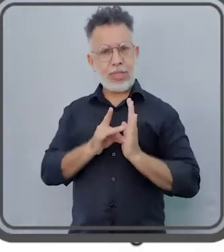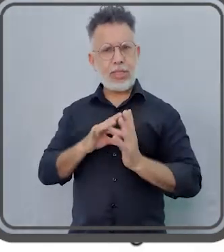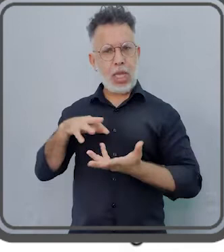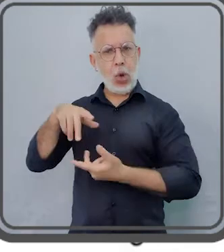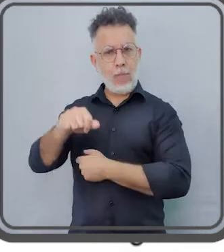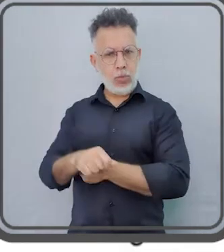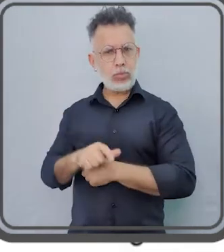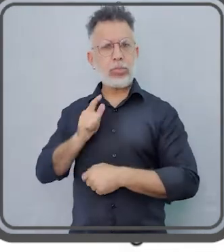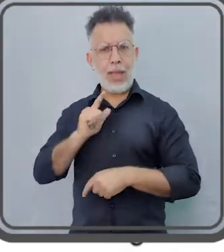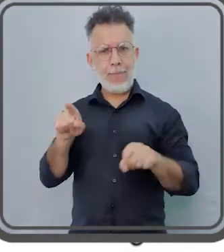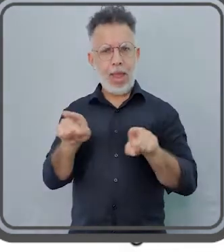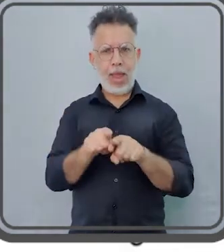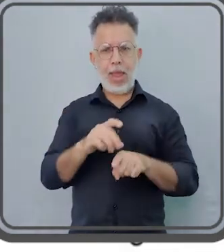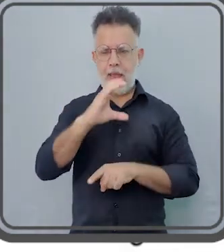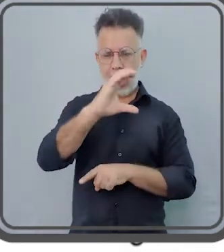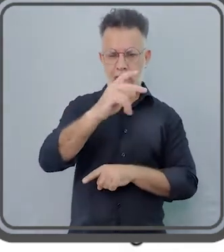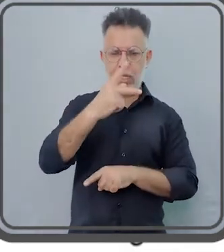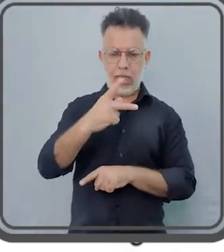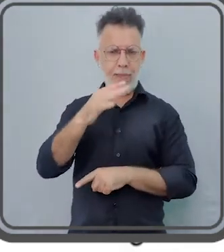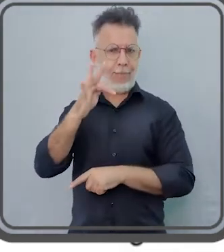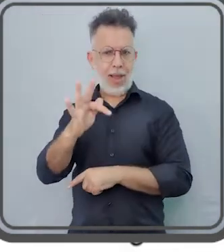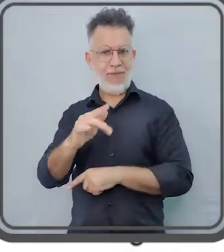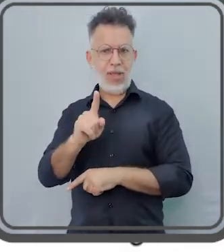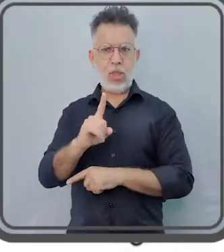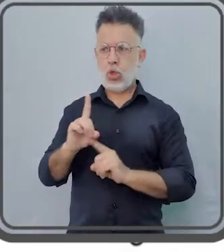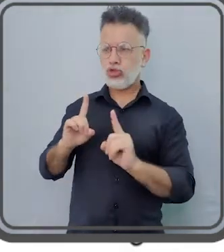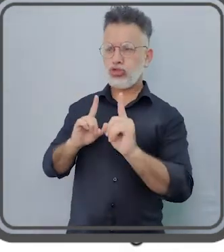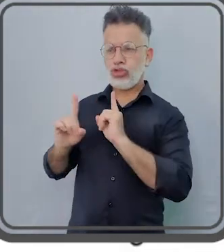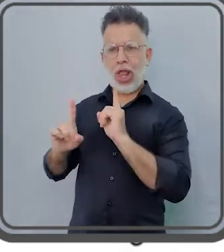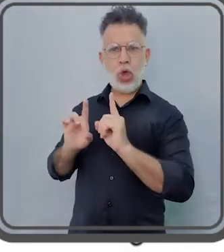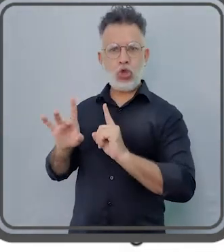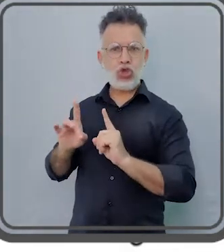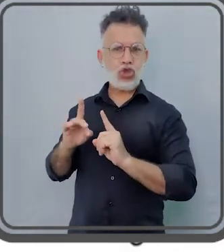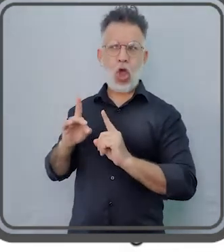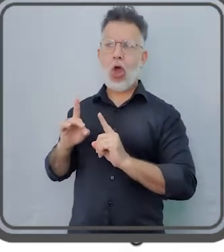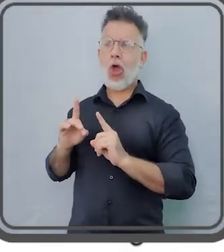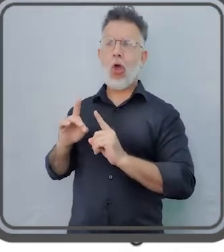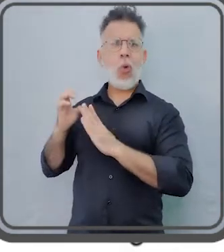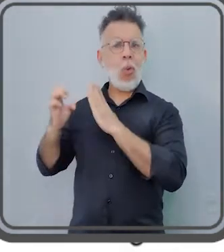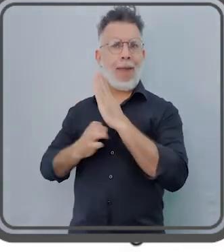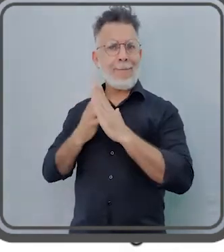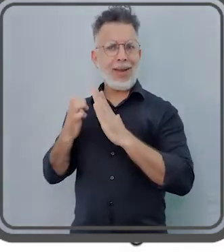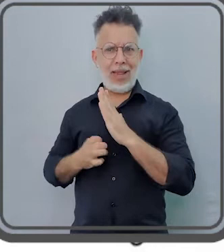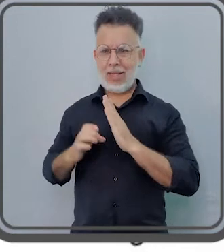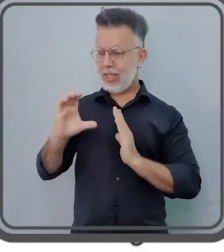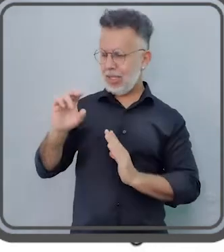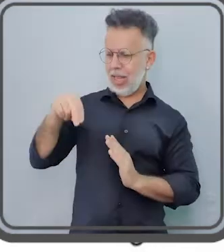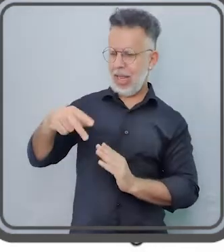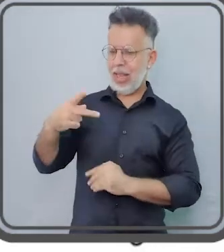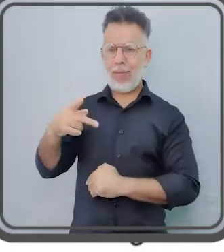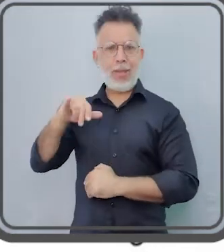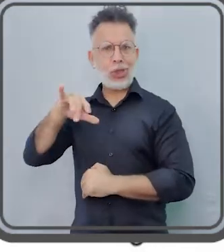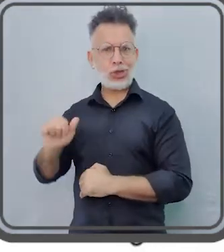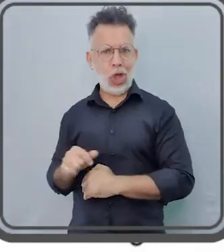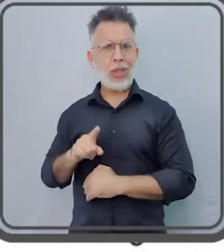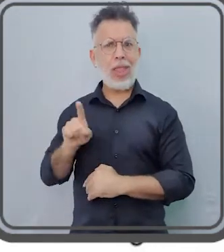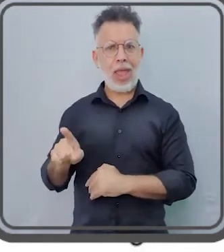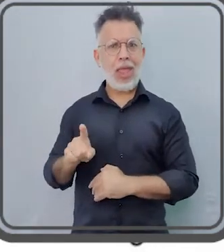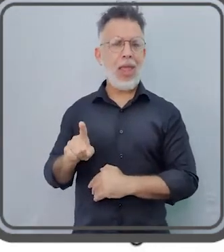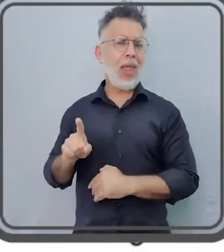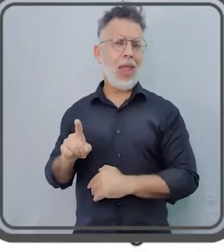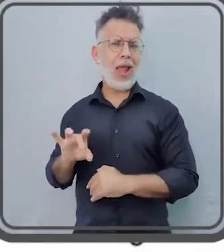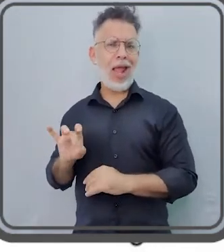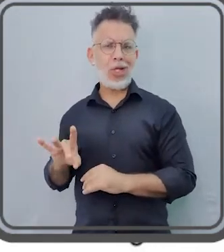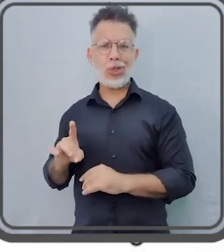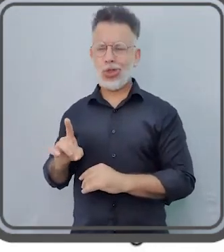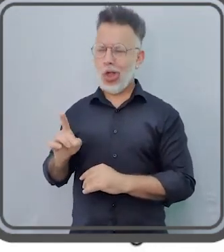não dialoga mais só com o CNPJ, pelo contrário, o CNPJ é a nossa formalização dos nossos valores, das